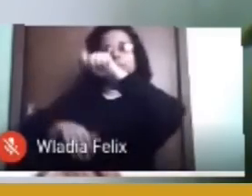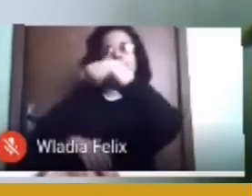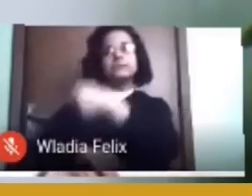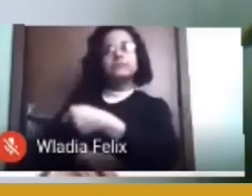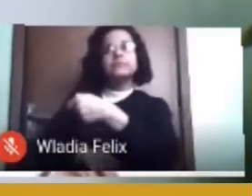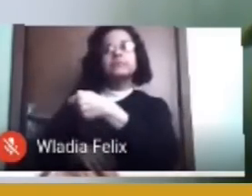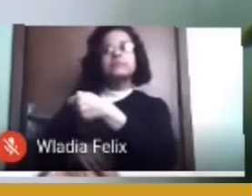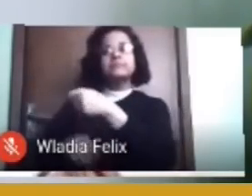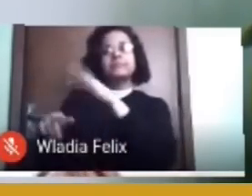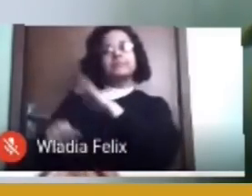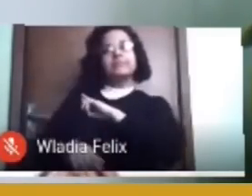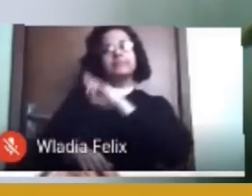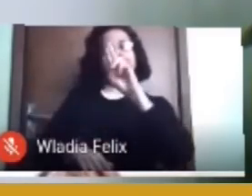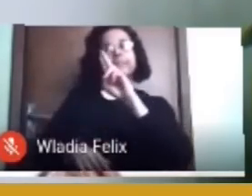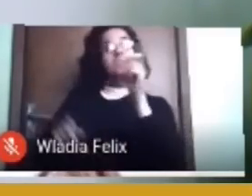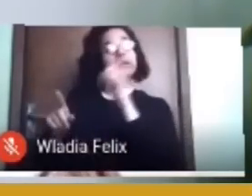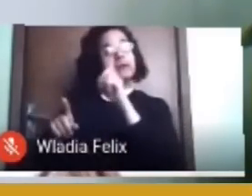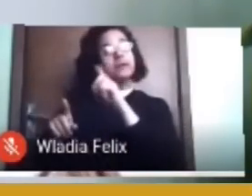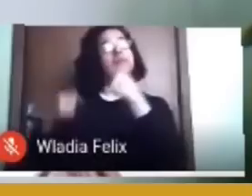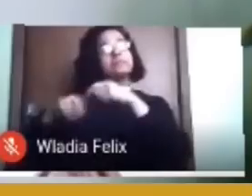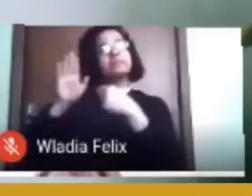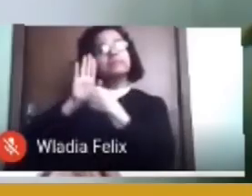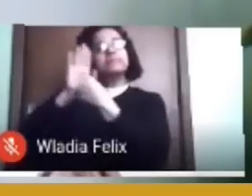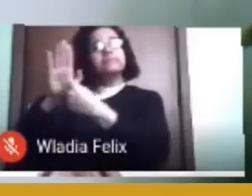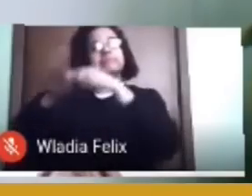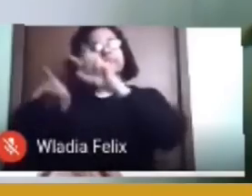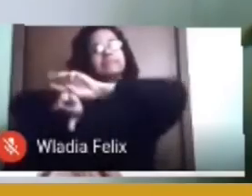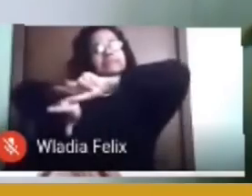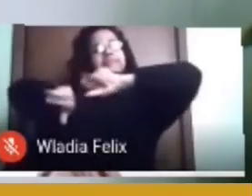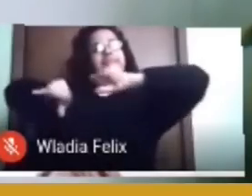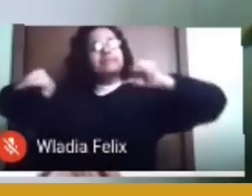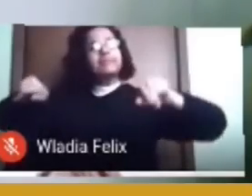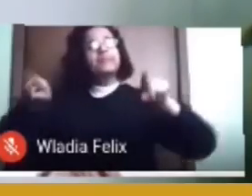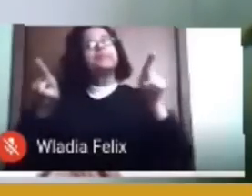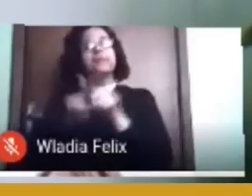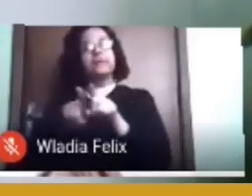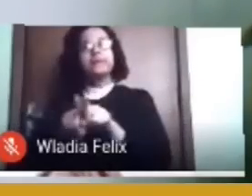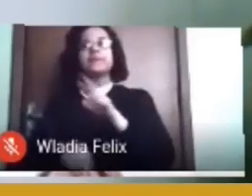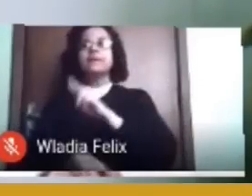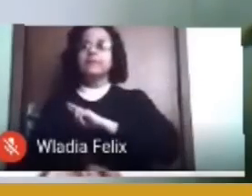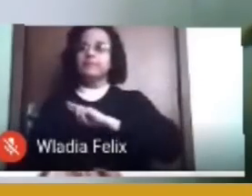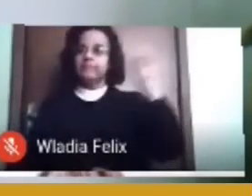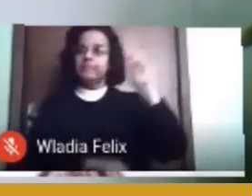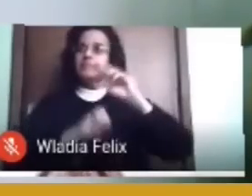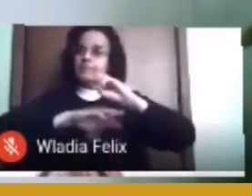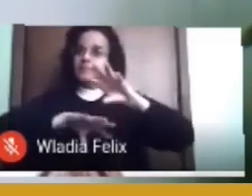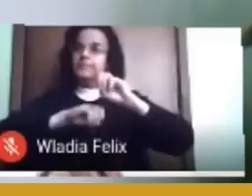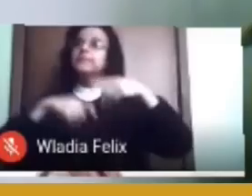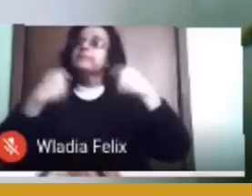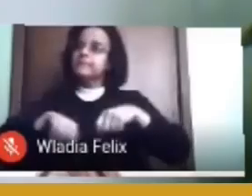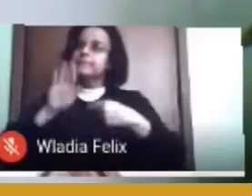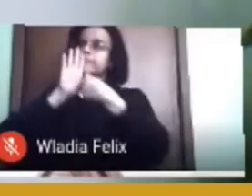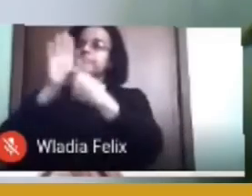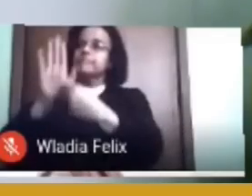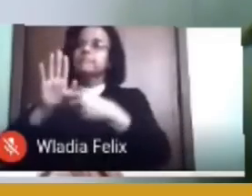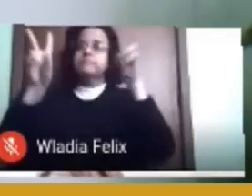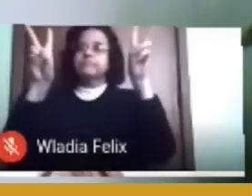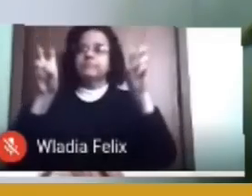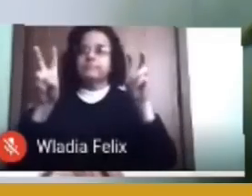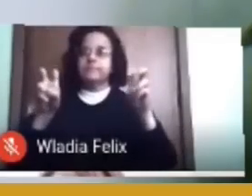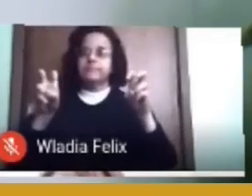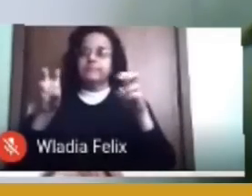religioso poderia trazer essa temática para dentro do contexto, porque a gente que gosta da gente, como a professora Eliane Maia sempre fala, né? Então, o que a